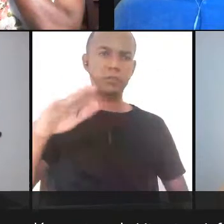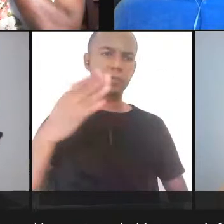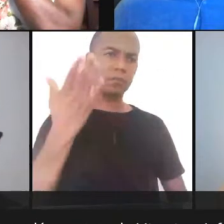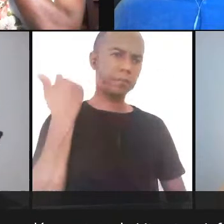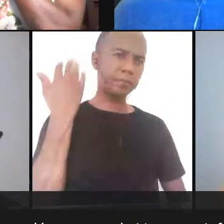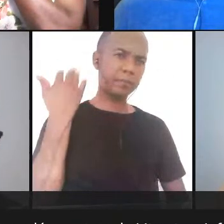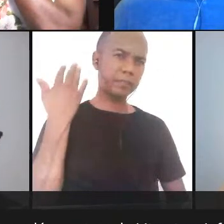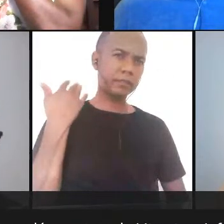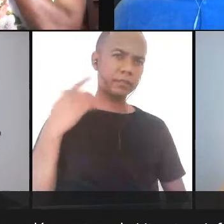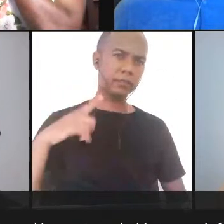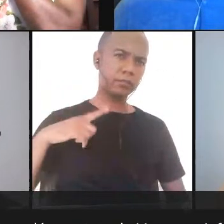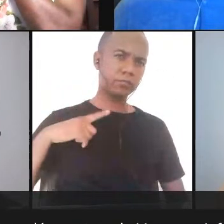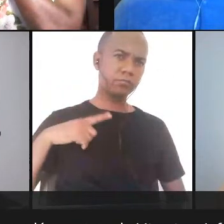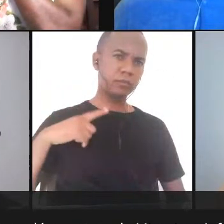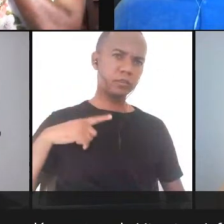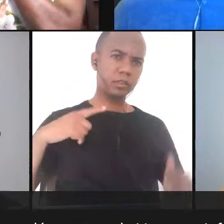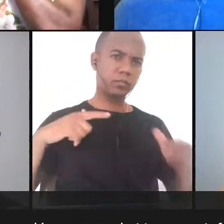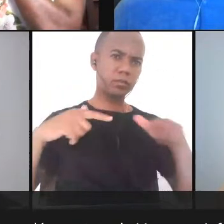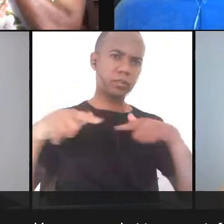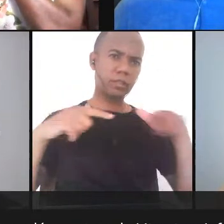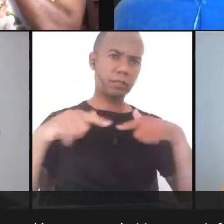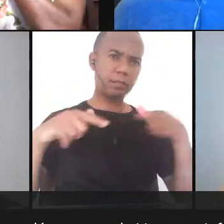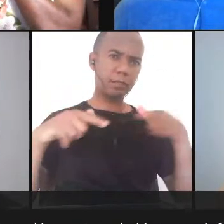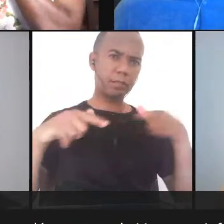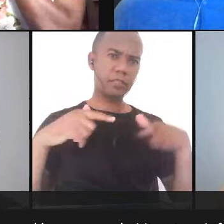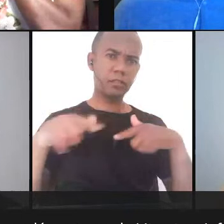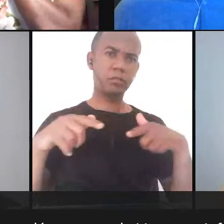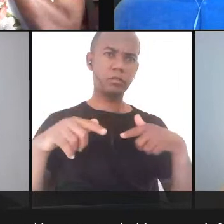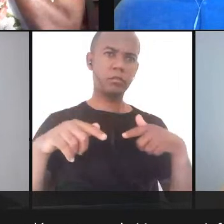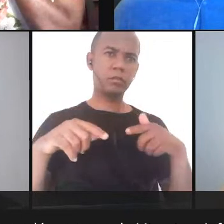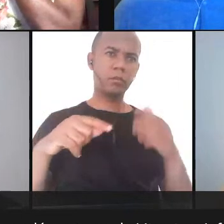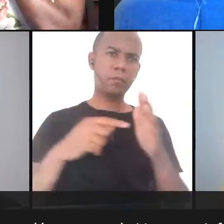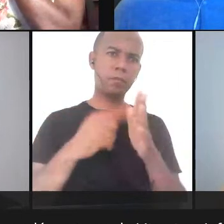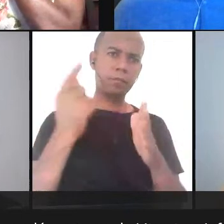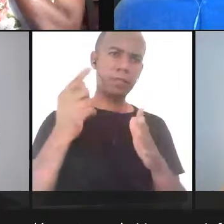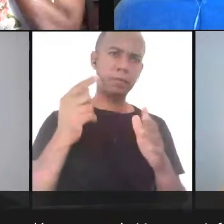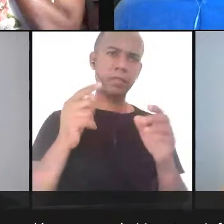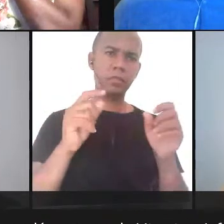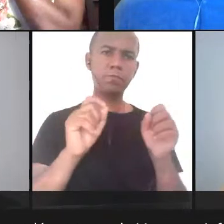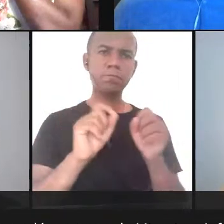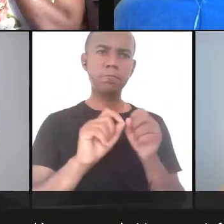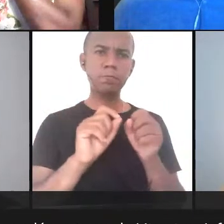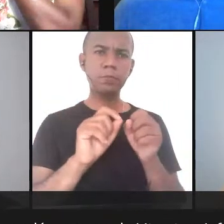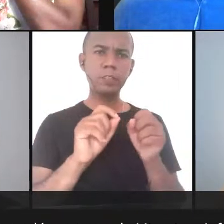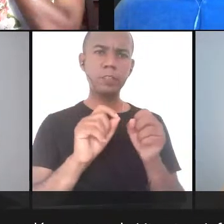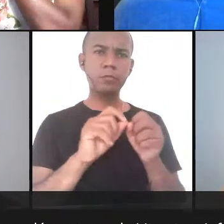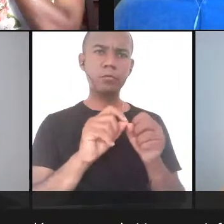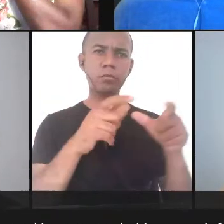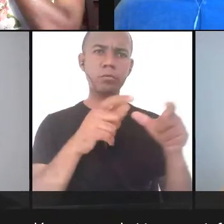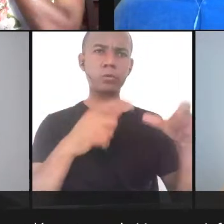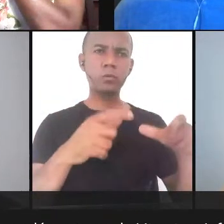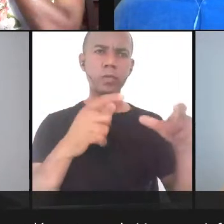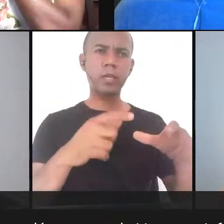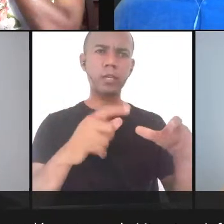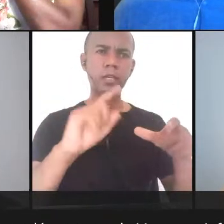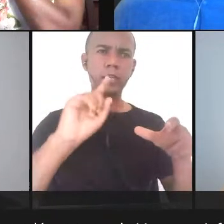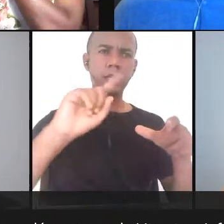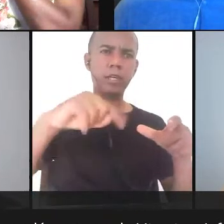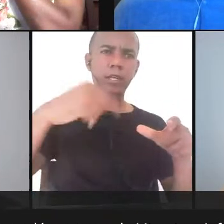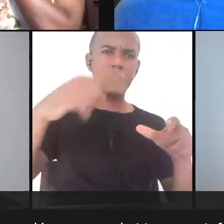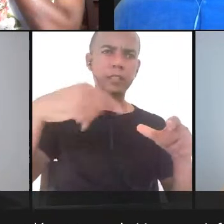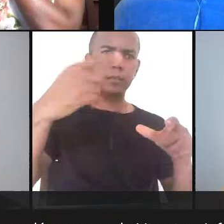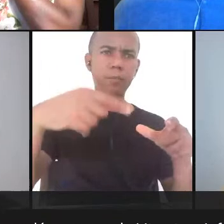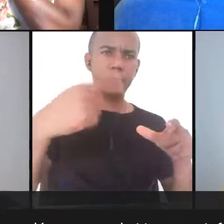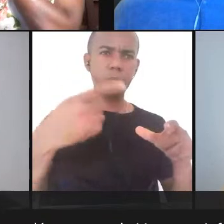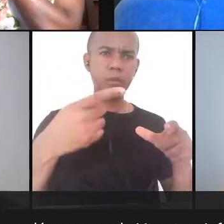exaustivo que era feito sobre esta área e depois tivemos um hiato de quase